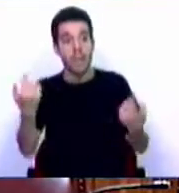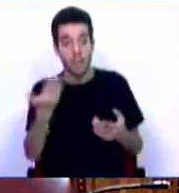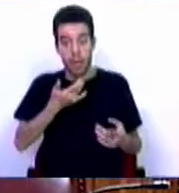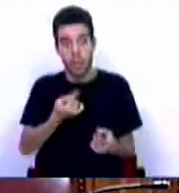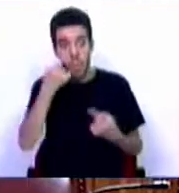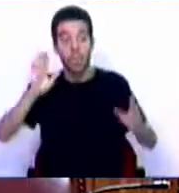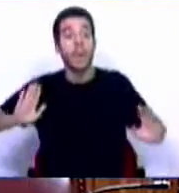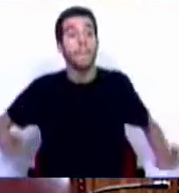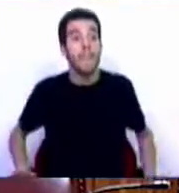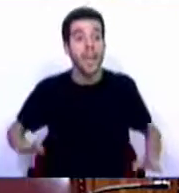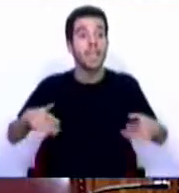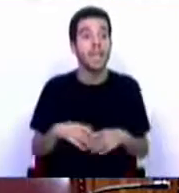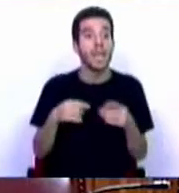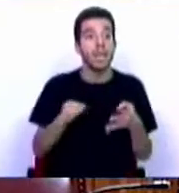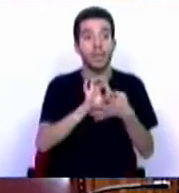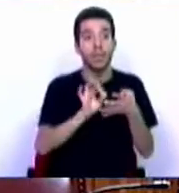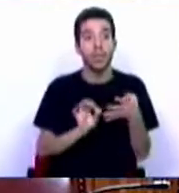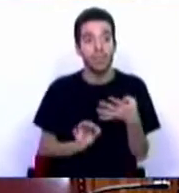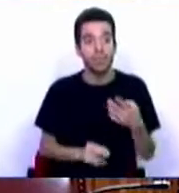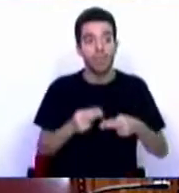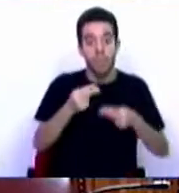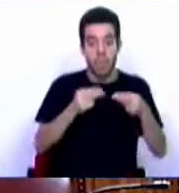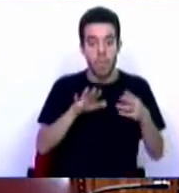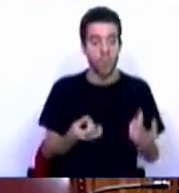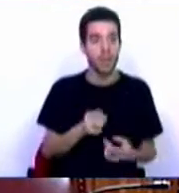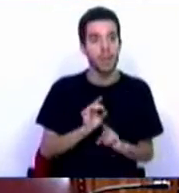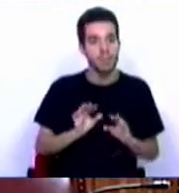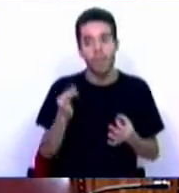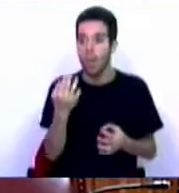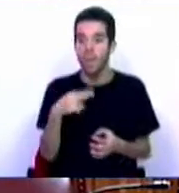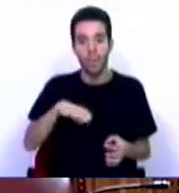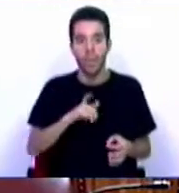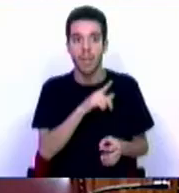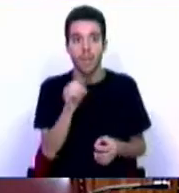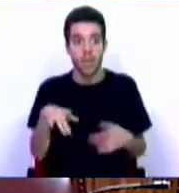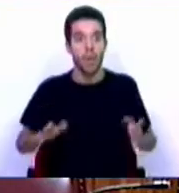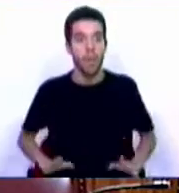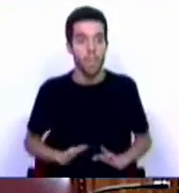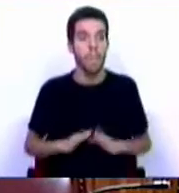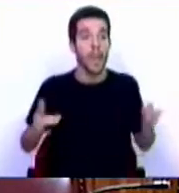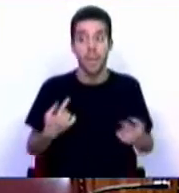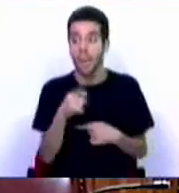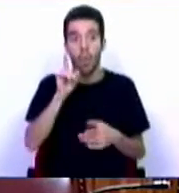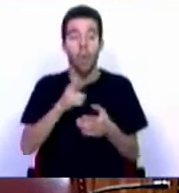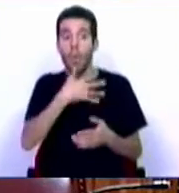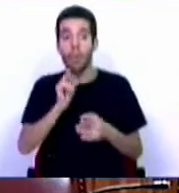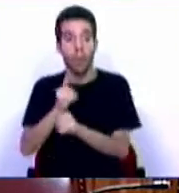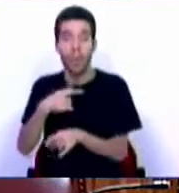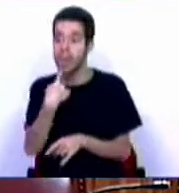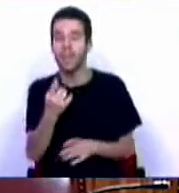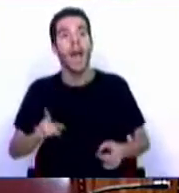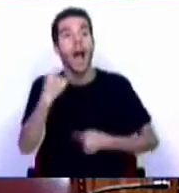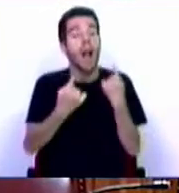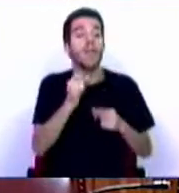regime jurídico definido muitas vezes à peça, mas que é efetivamente uma estrutura fundacional. Aquilo que o Sr. Deputado António Filipe referia, com alguma pertinência, são aqueles casos em que de facto é enganador.